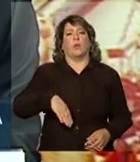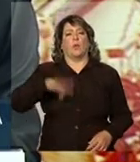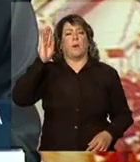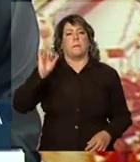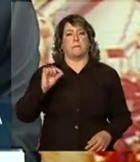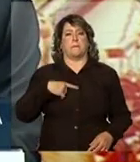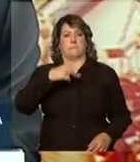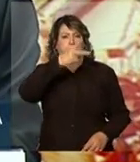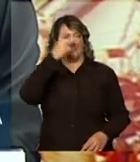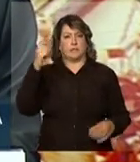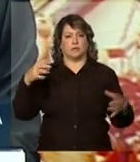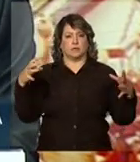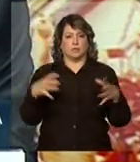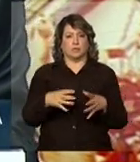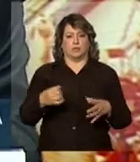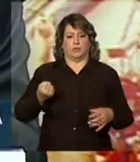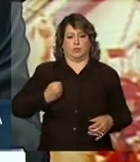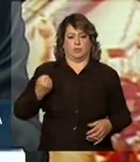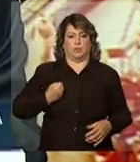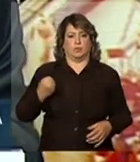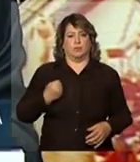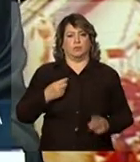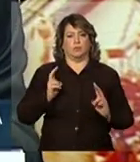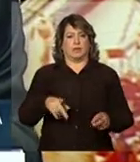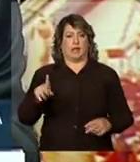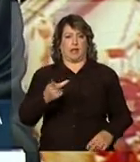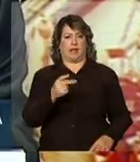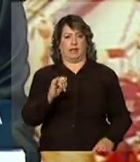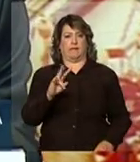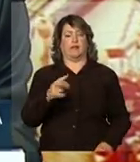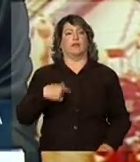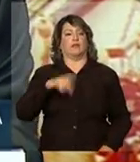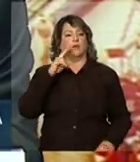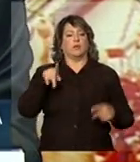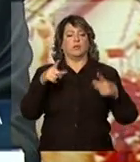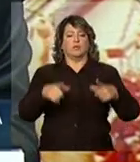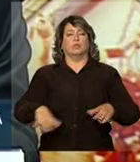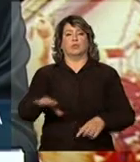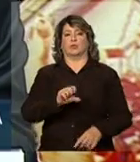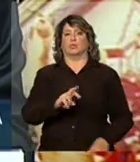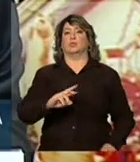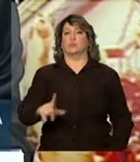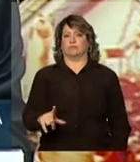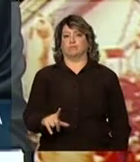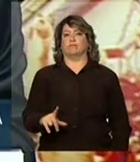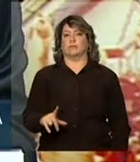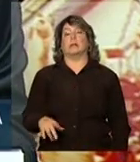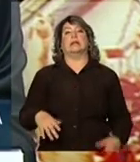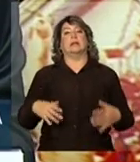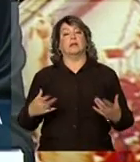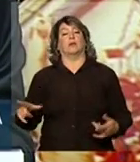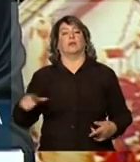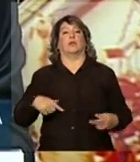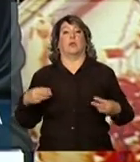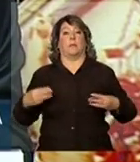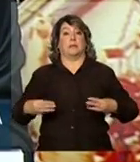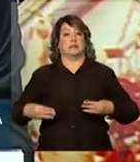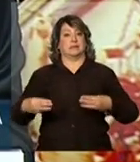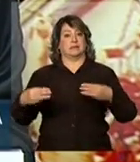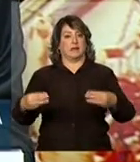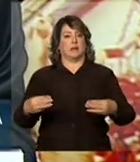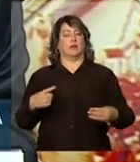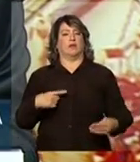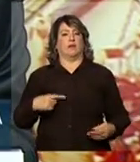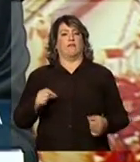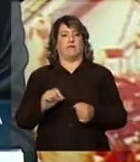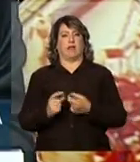de pessoas que têm o HIV, tem chamado a atenção nossa é a região sul. E, por isso, o Ministério firmou um acordo, né, uma